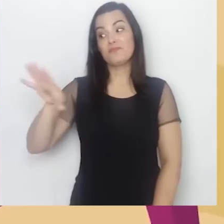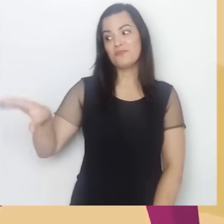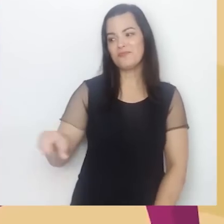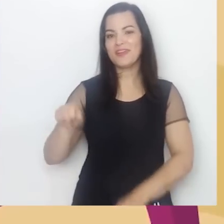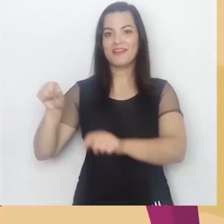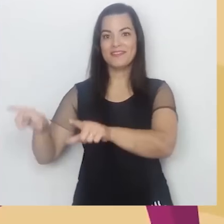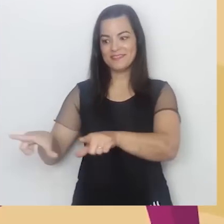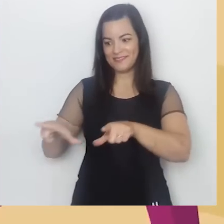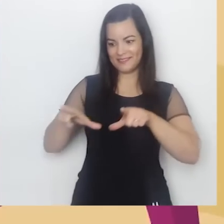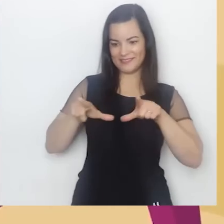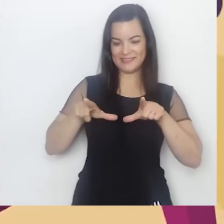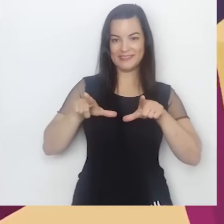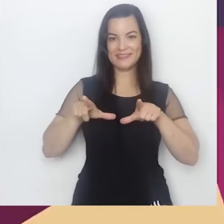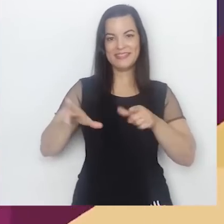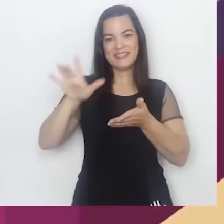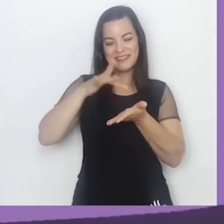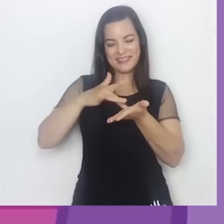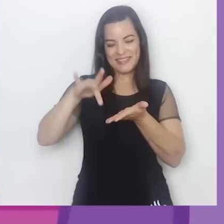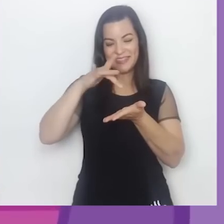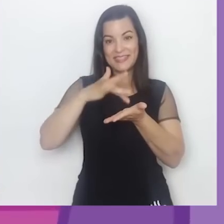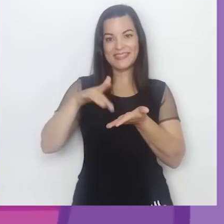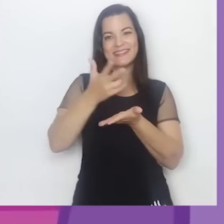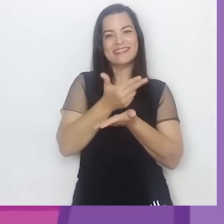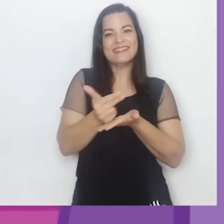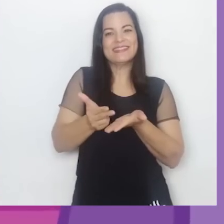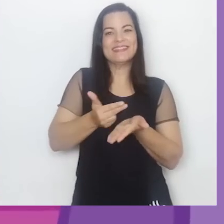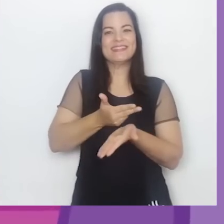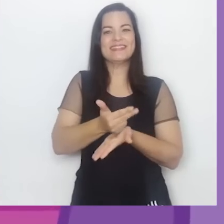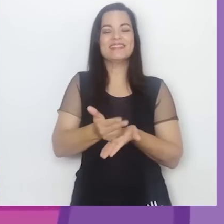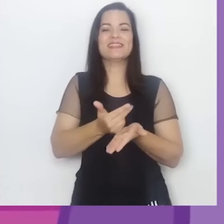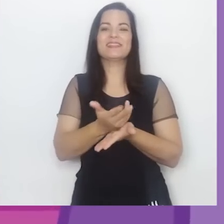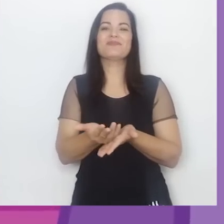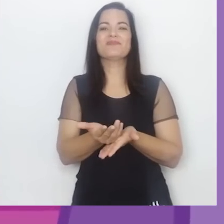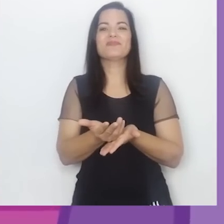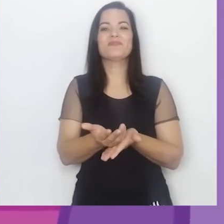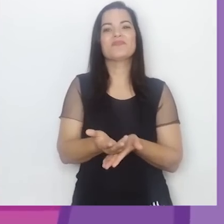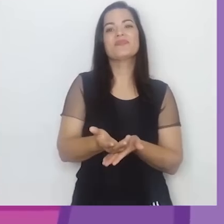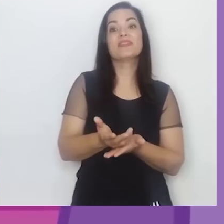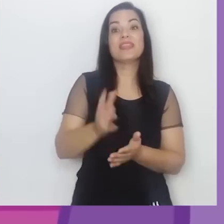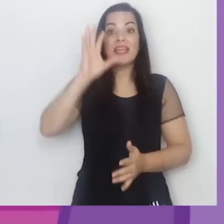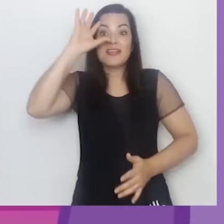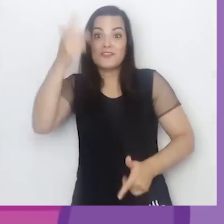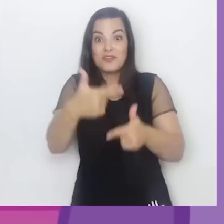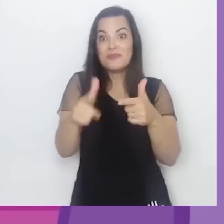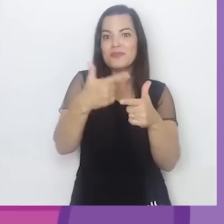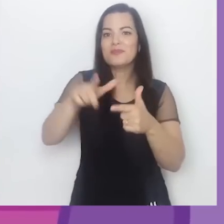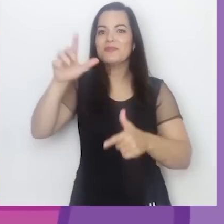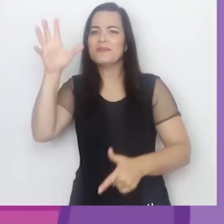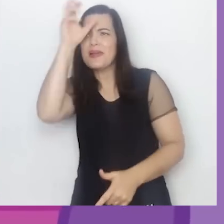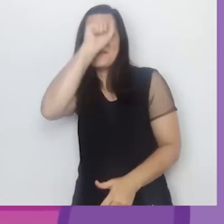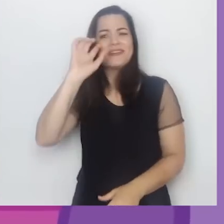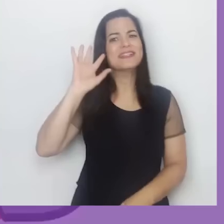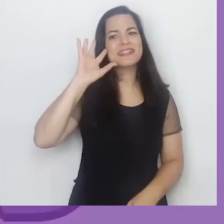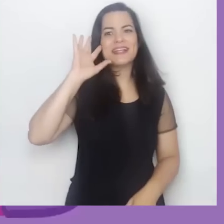Eu desenho no meu tablet e aprendo a